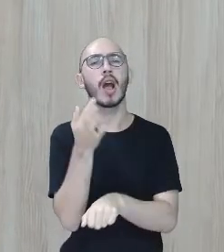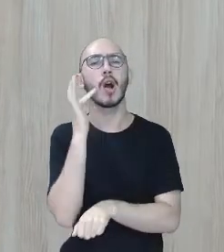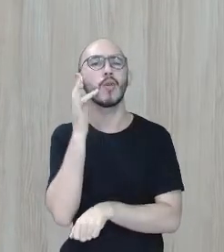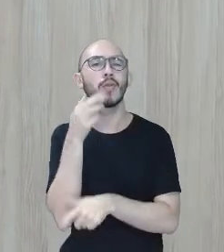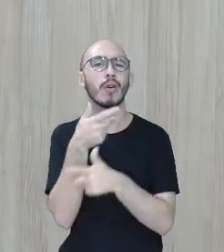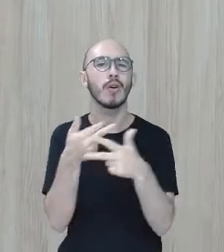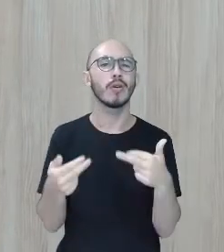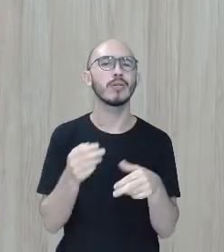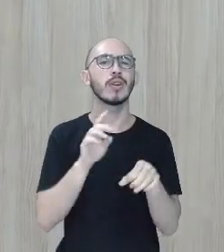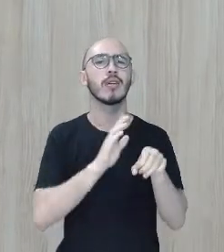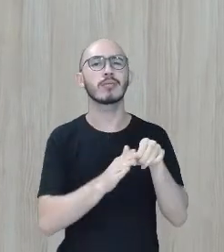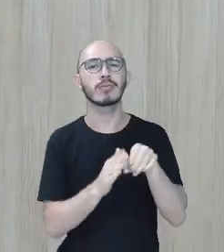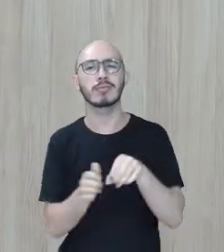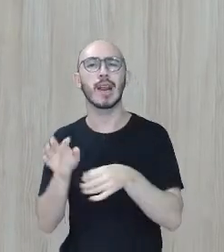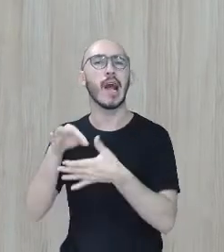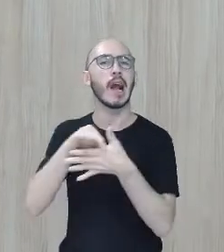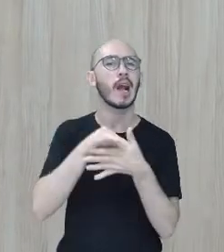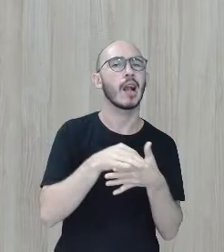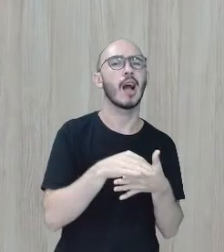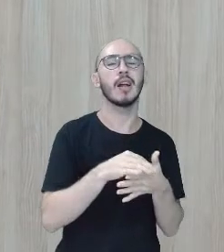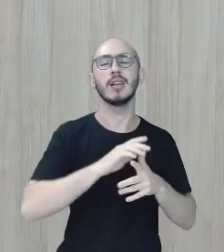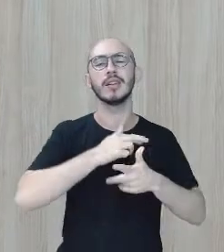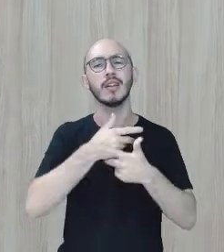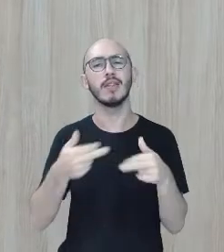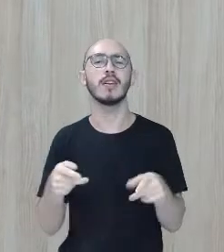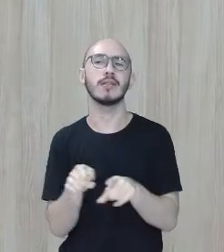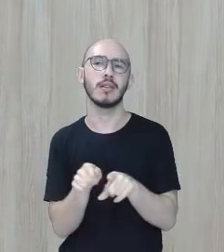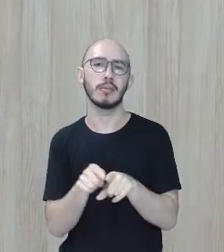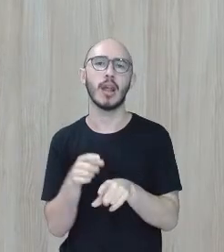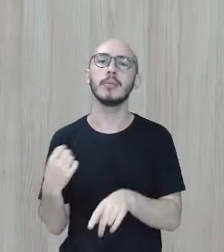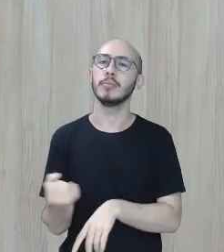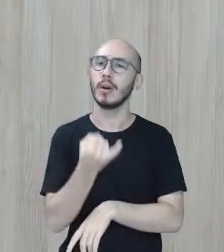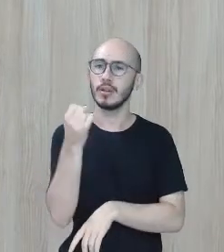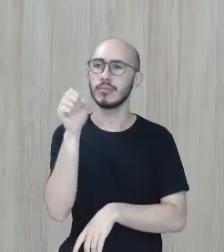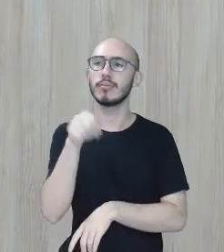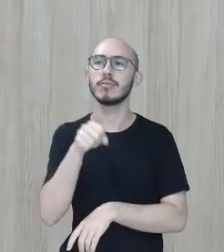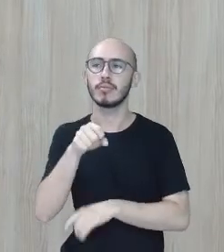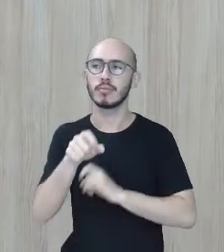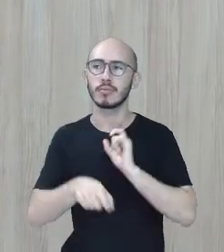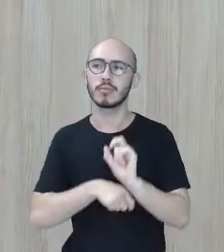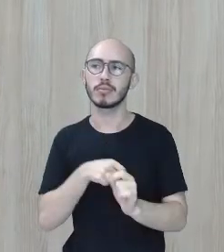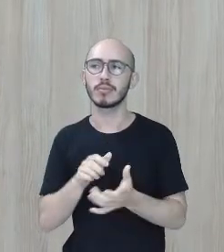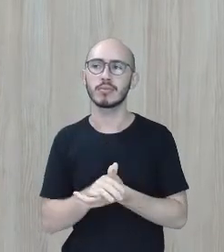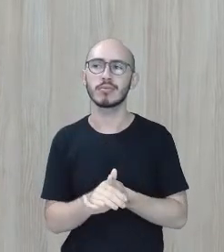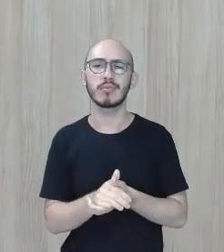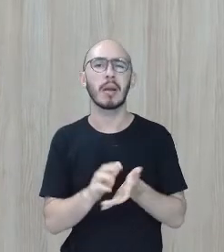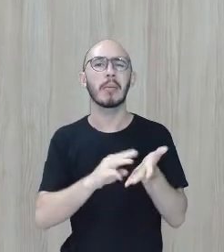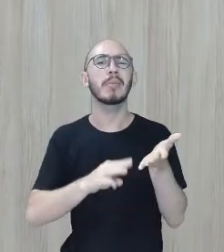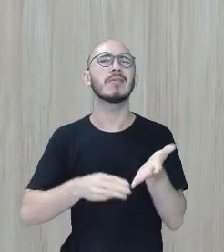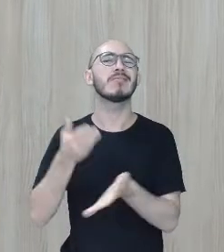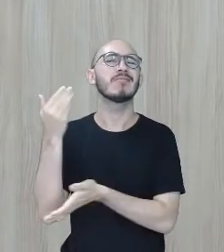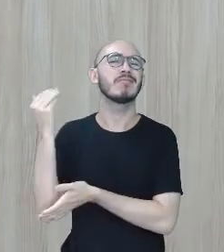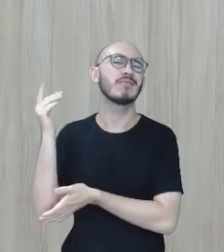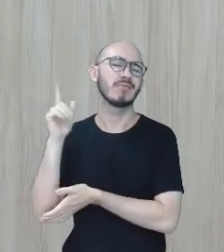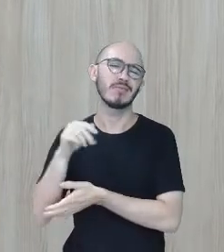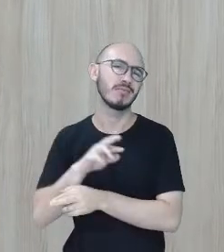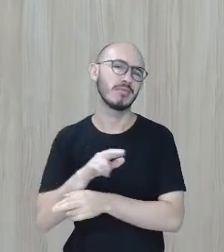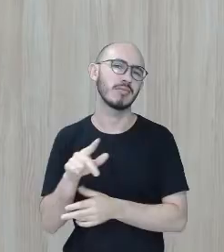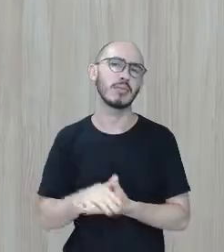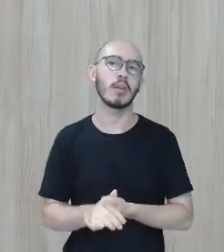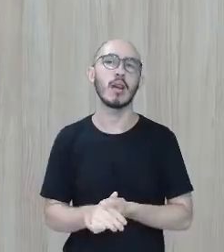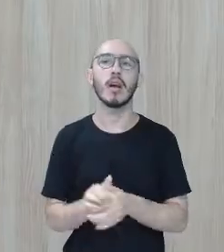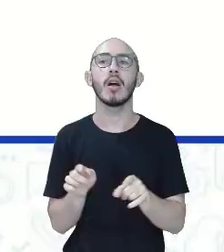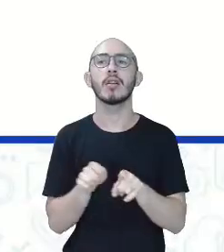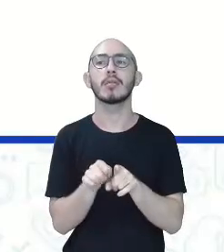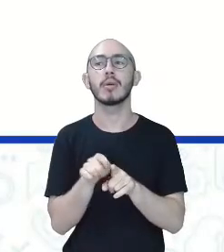frutas, verduras, carnes, outros alimentos. Então, é muito importante, em vez de usarmos os métodos antigos. Então, também,